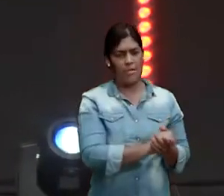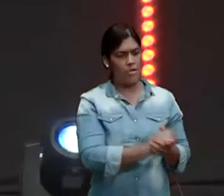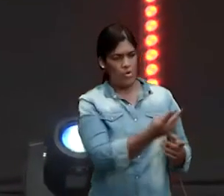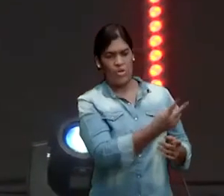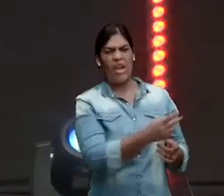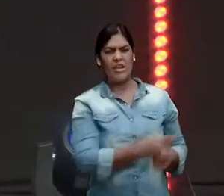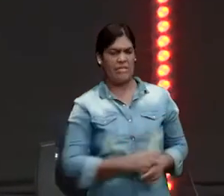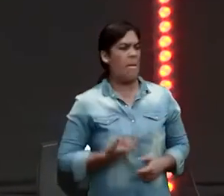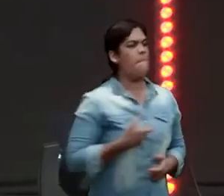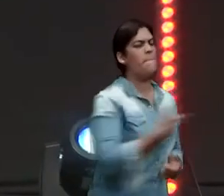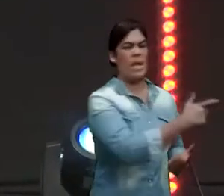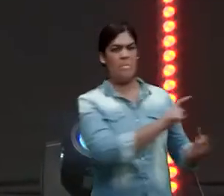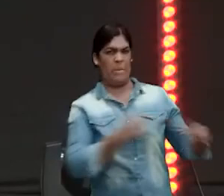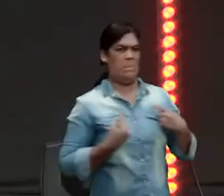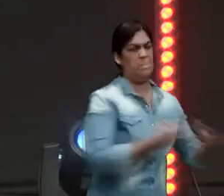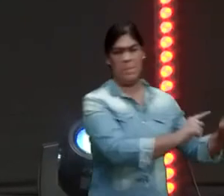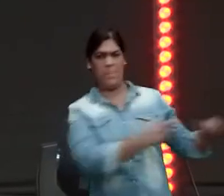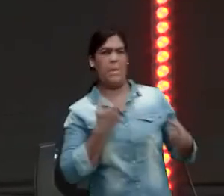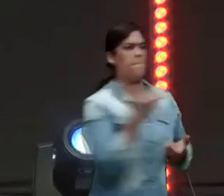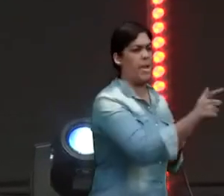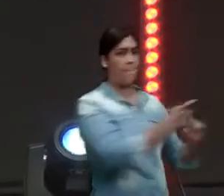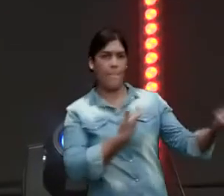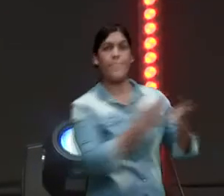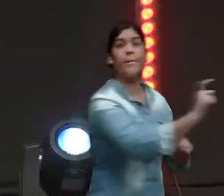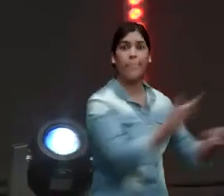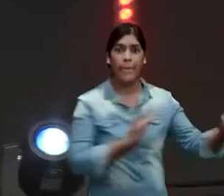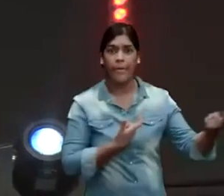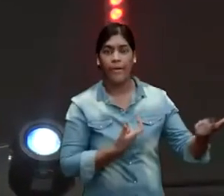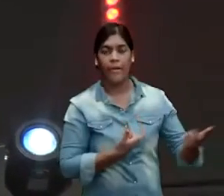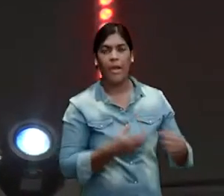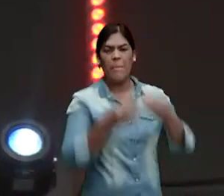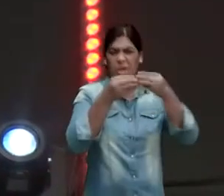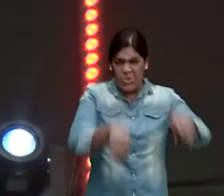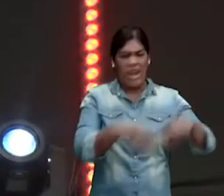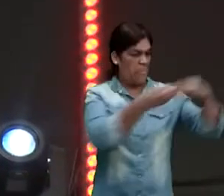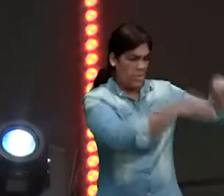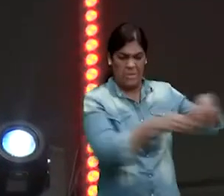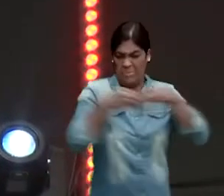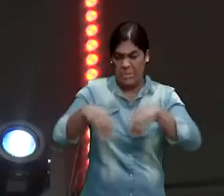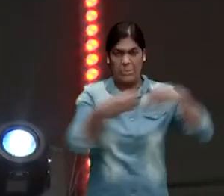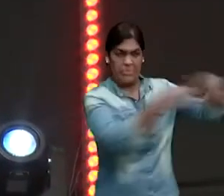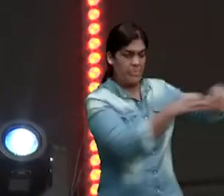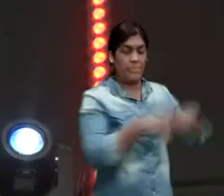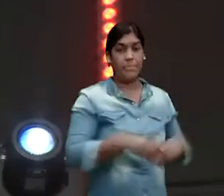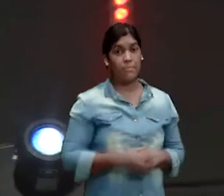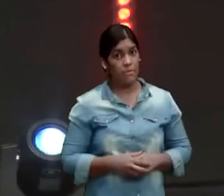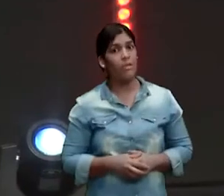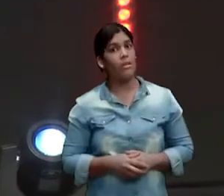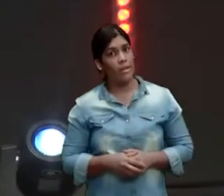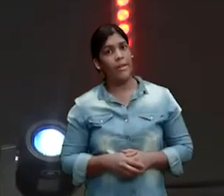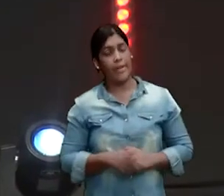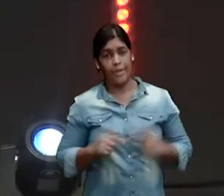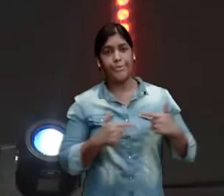fazer para magoar o outro faziam as vezes Fazia tempo que não gostava mas se prejudicar o outro e vou fazer e